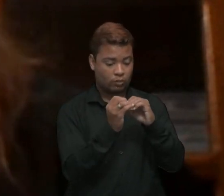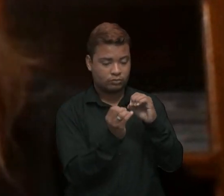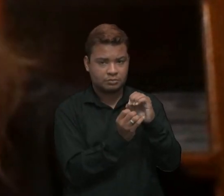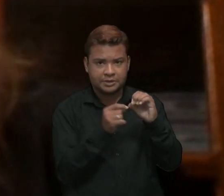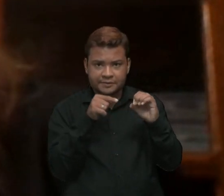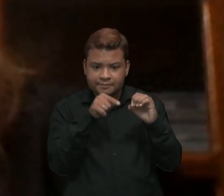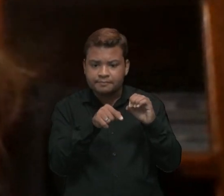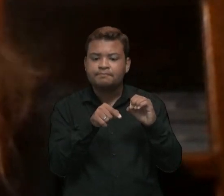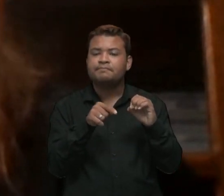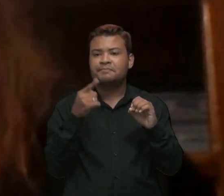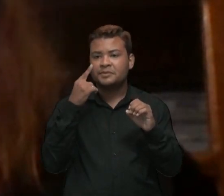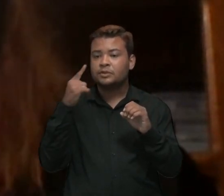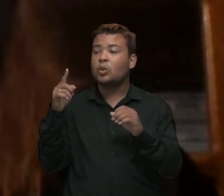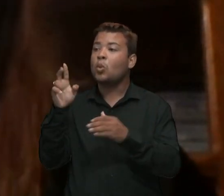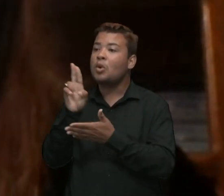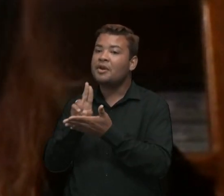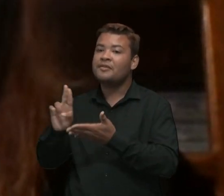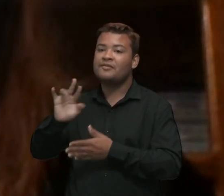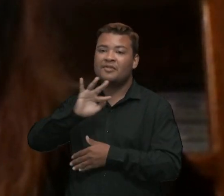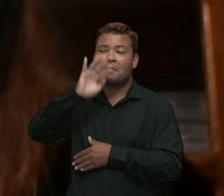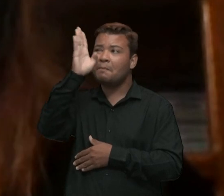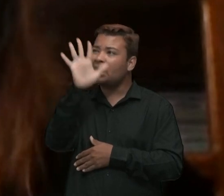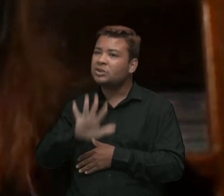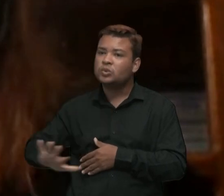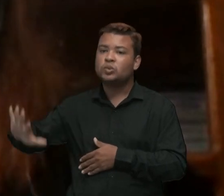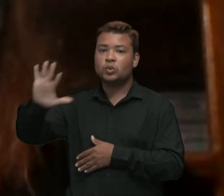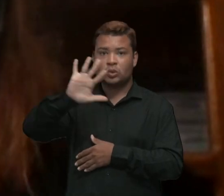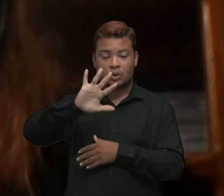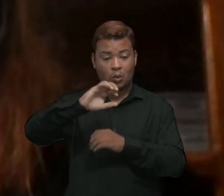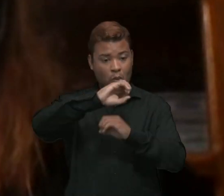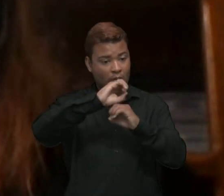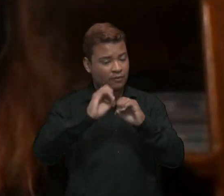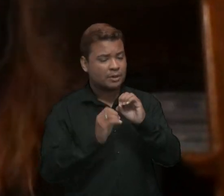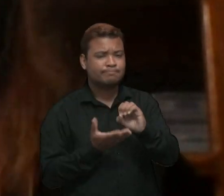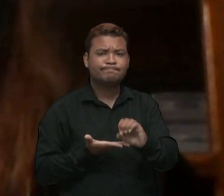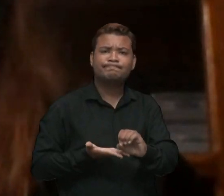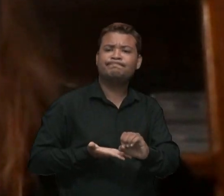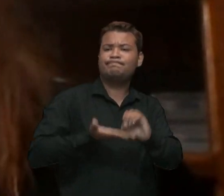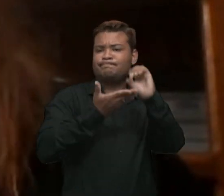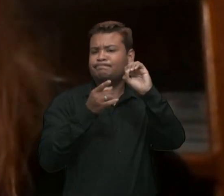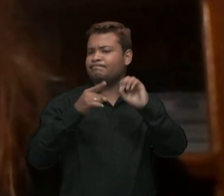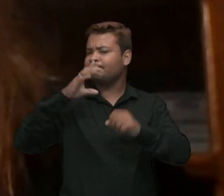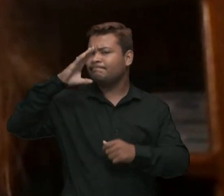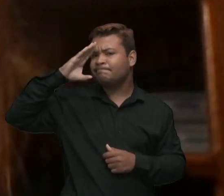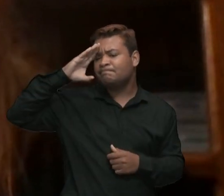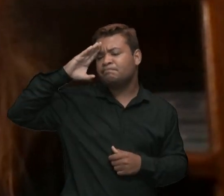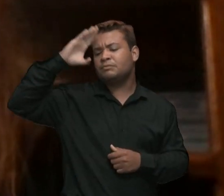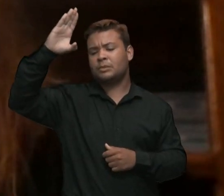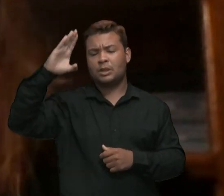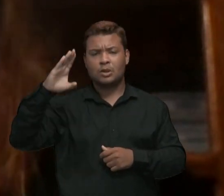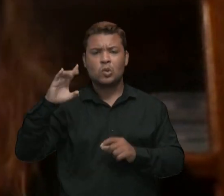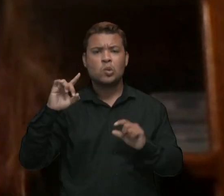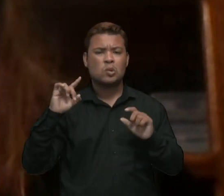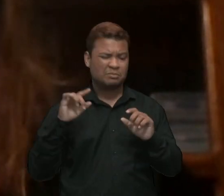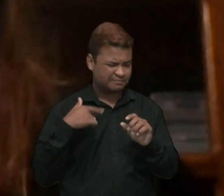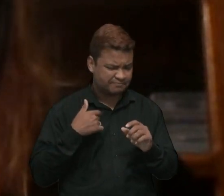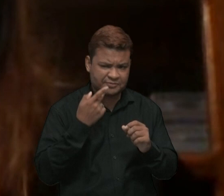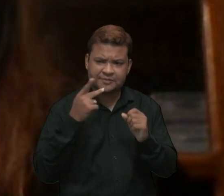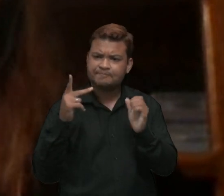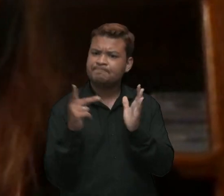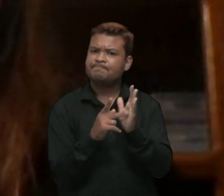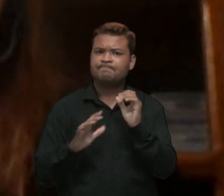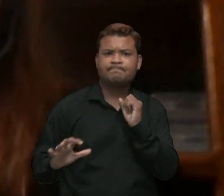dentre as universidades federais do Brasil, é a que tem, eu posso dizer para você com garantia,